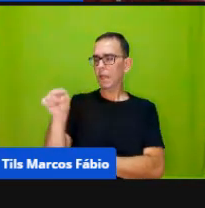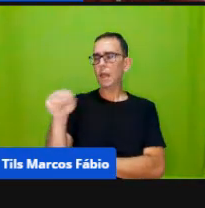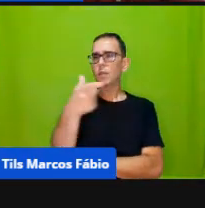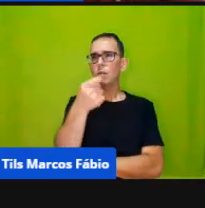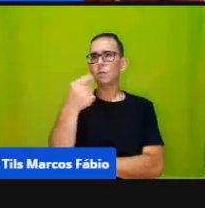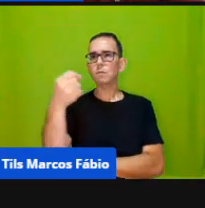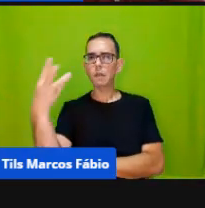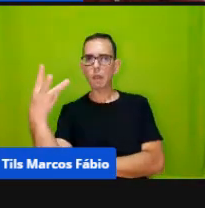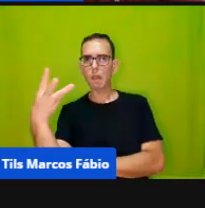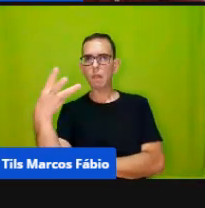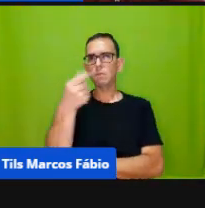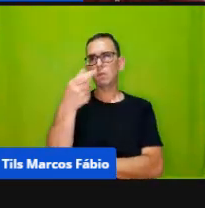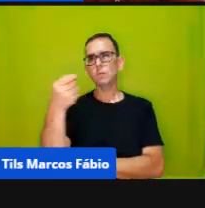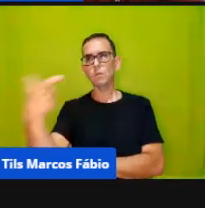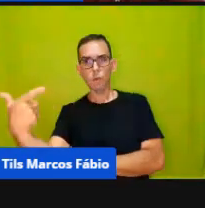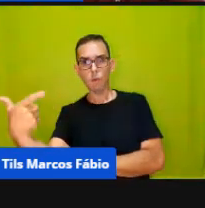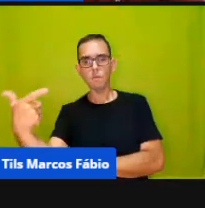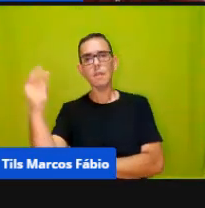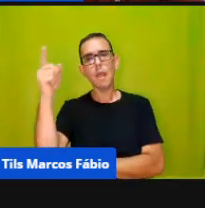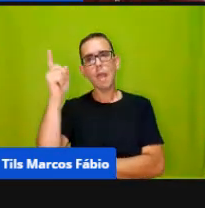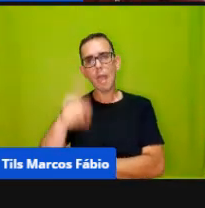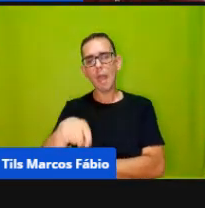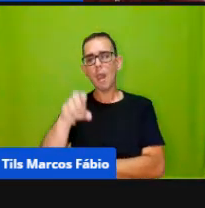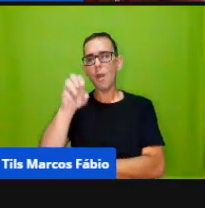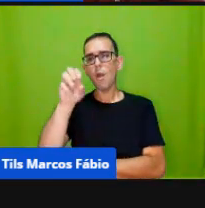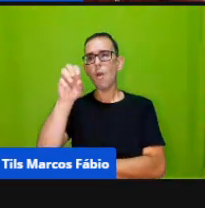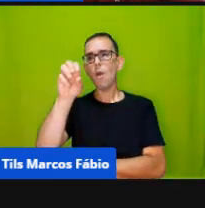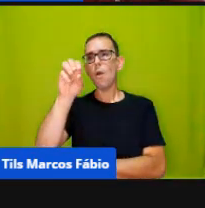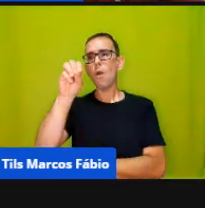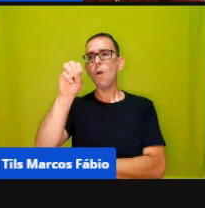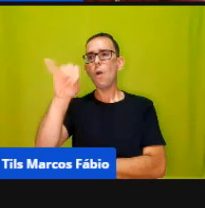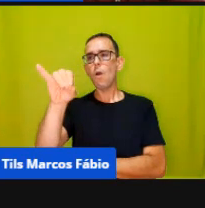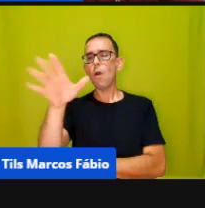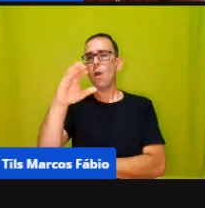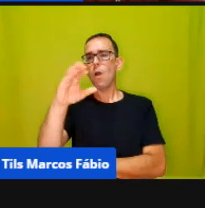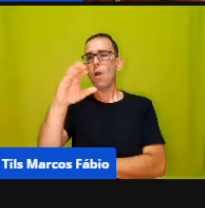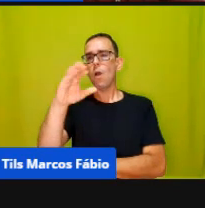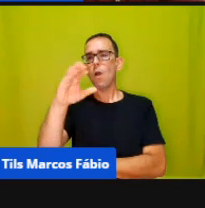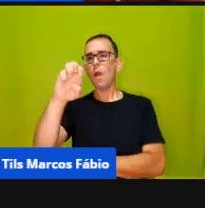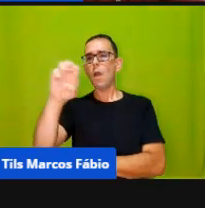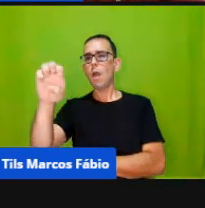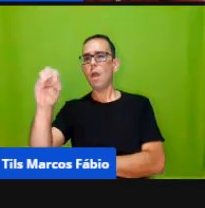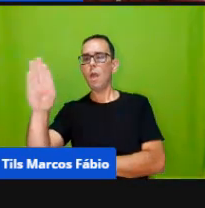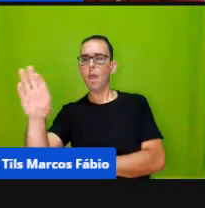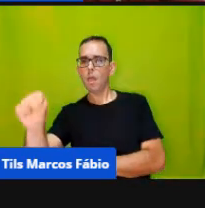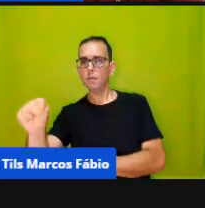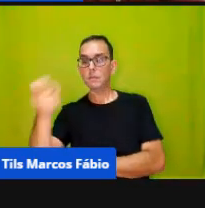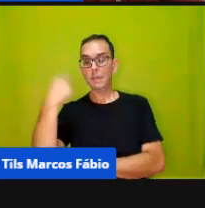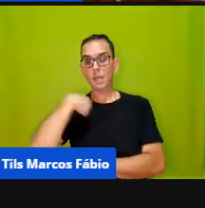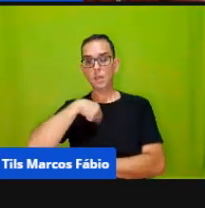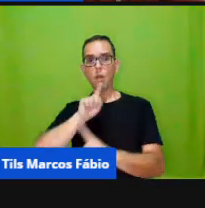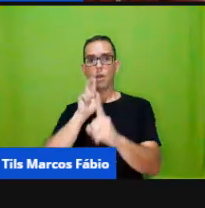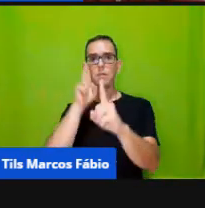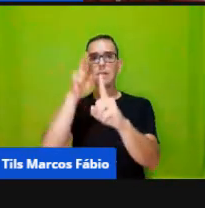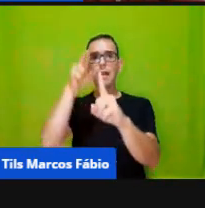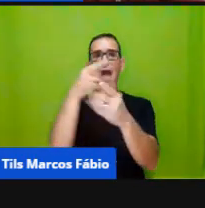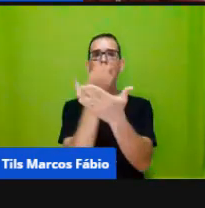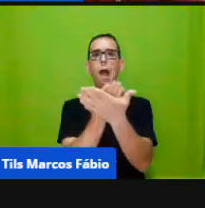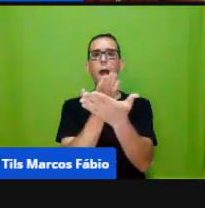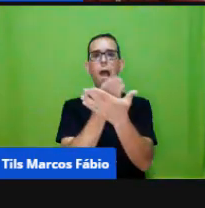2003, 2002, era o Rui Krebs, que era um referencial para que as nossas aulas de educação